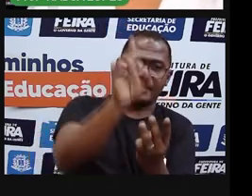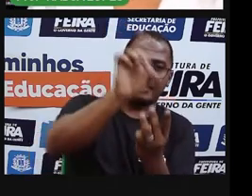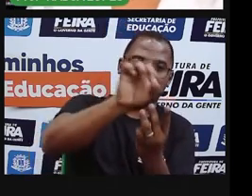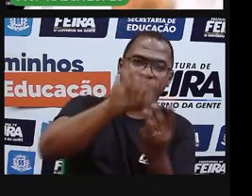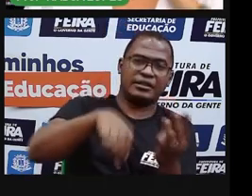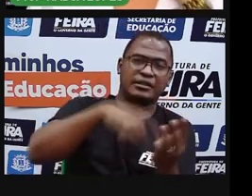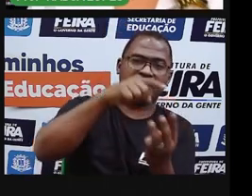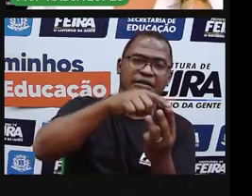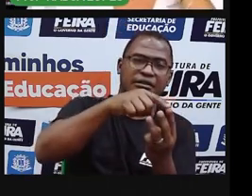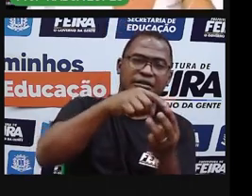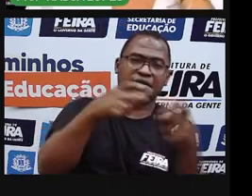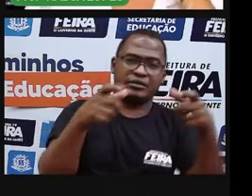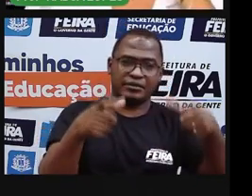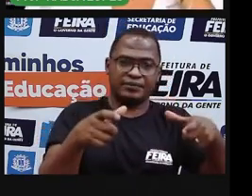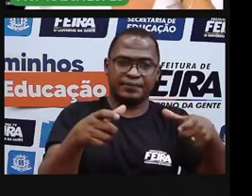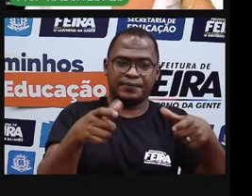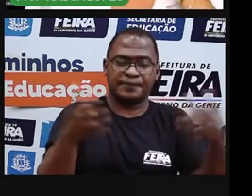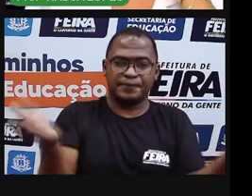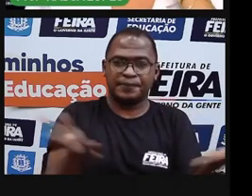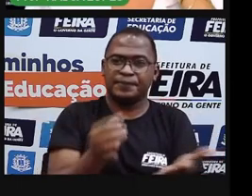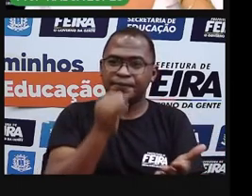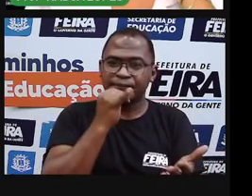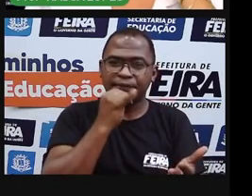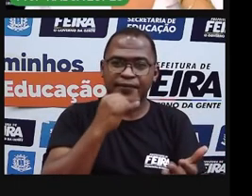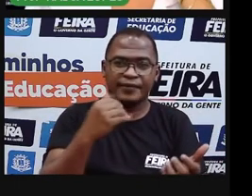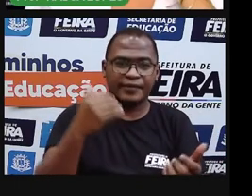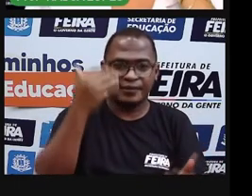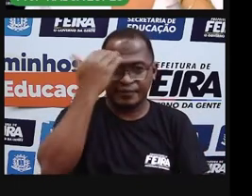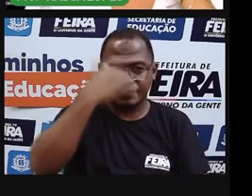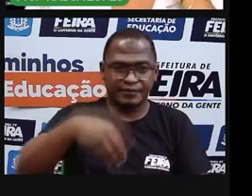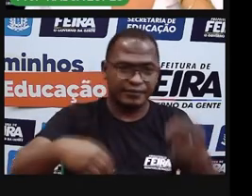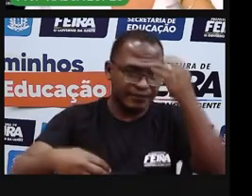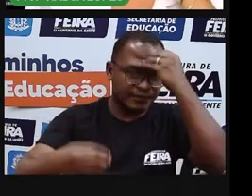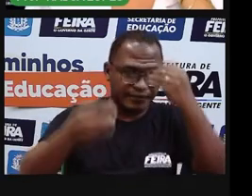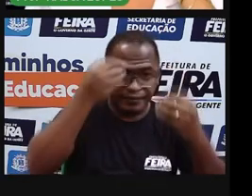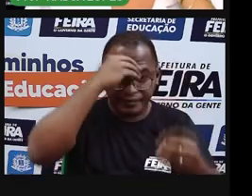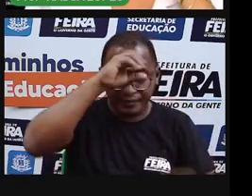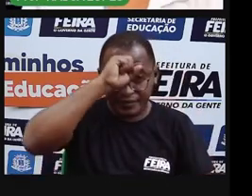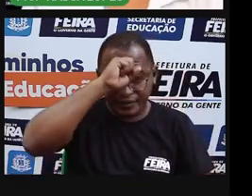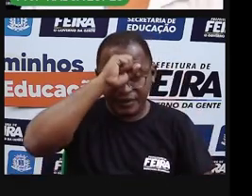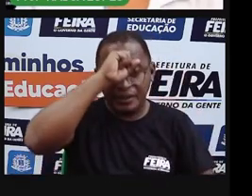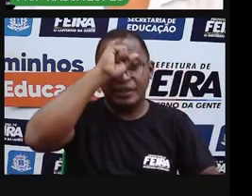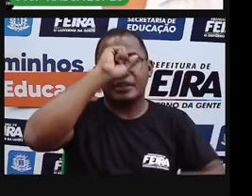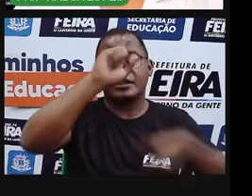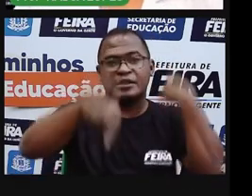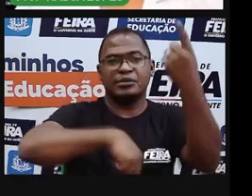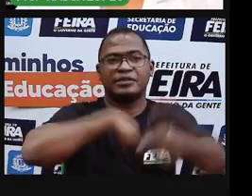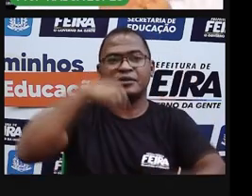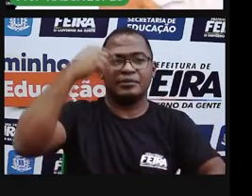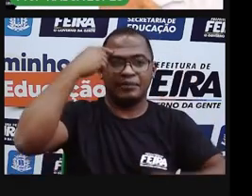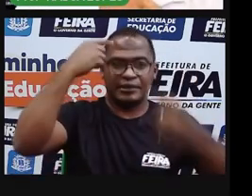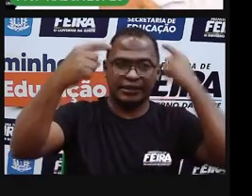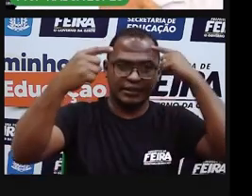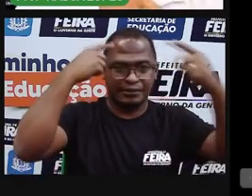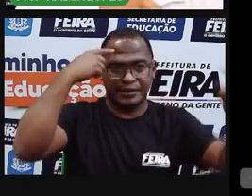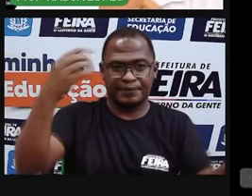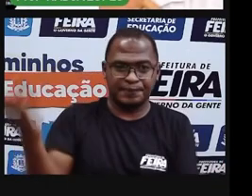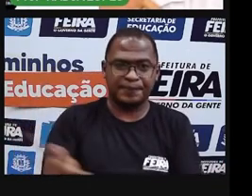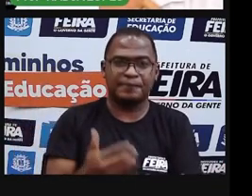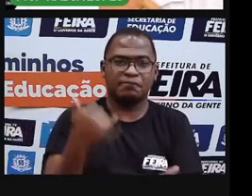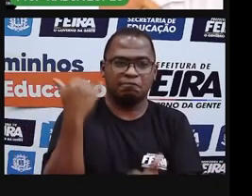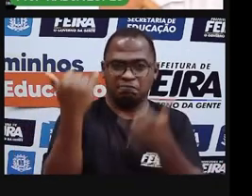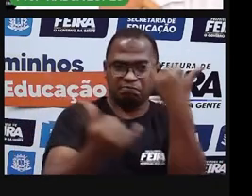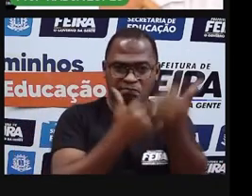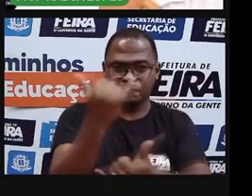nós vamos fazer o joguinho para a gente entender um pouquinho deixa eu ver se vocês estão compreendendo a gente vai realizar ainda esse assunto mas eu vou fazer esse jogo